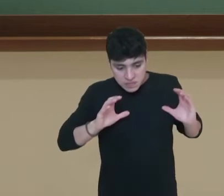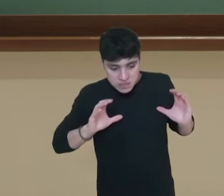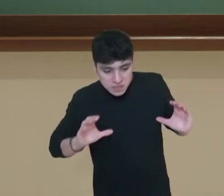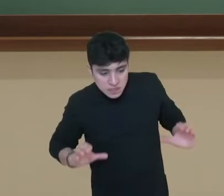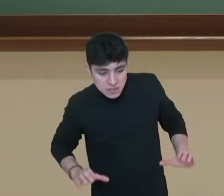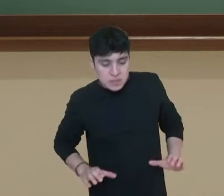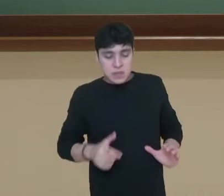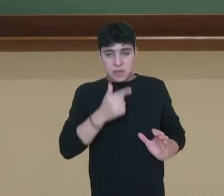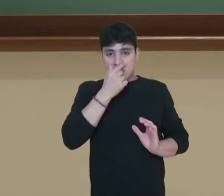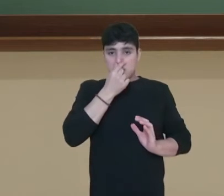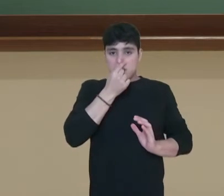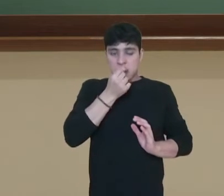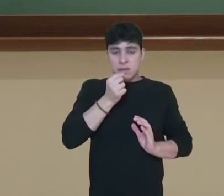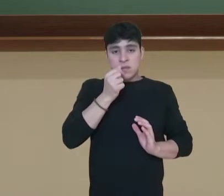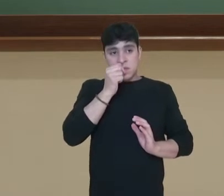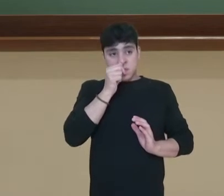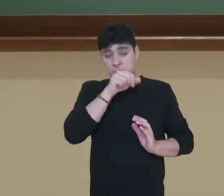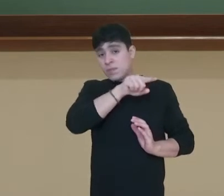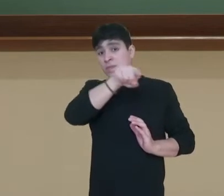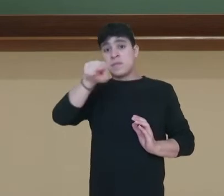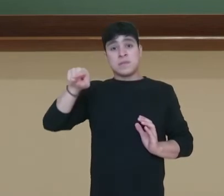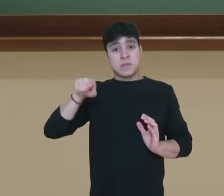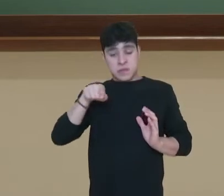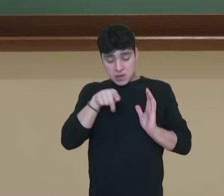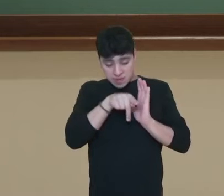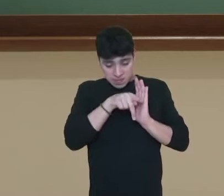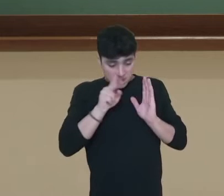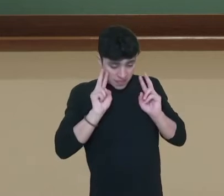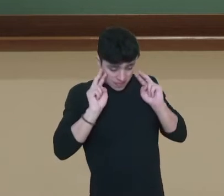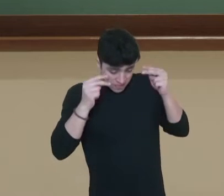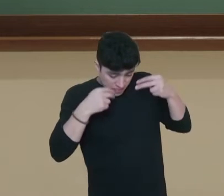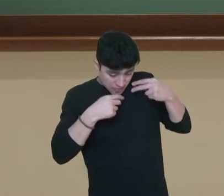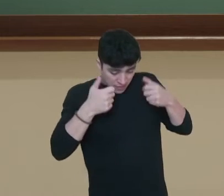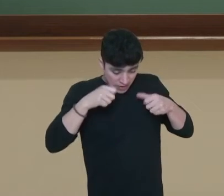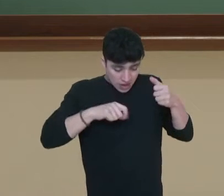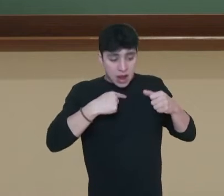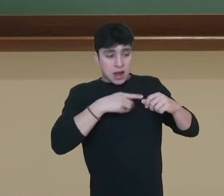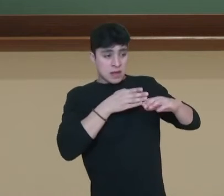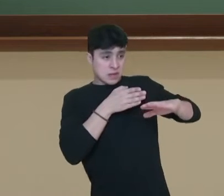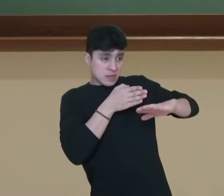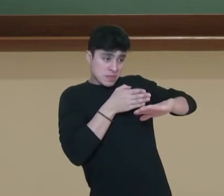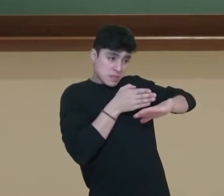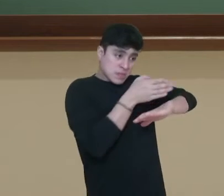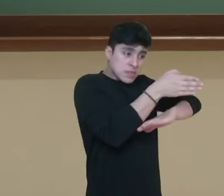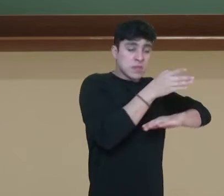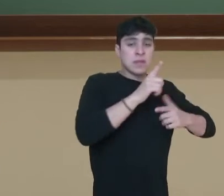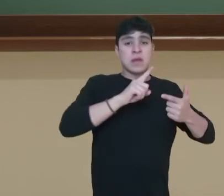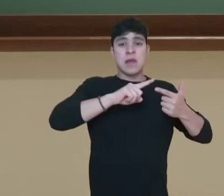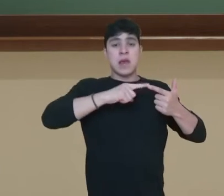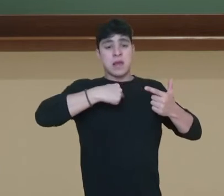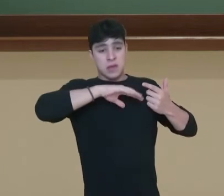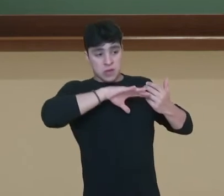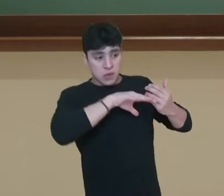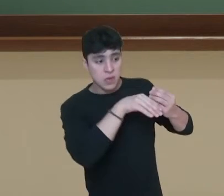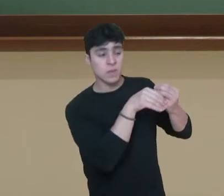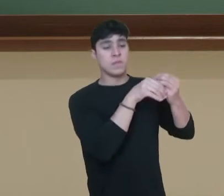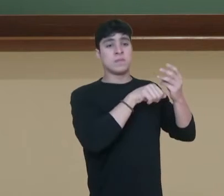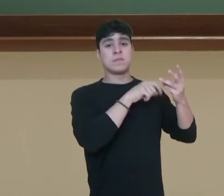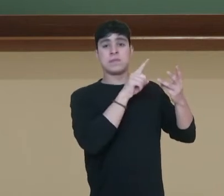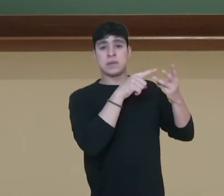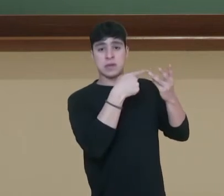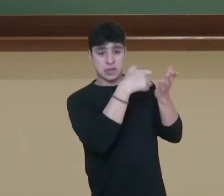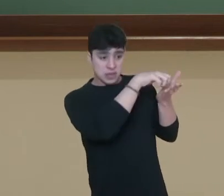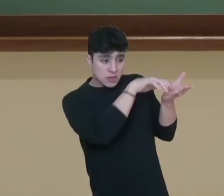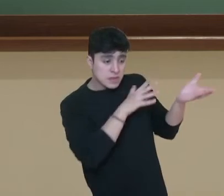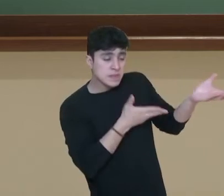a sua própria avaliação, a sua participação, seu conhecimento, sua aprendizagem nesse trabalho?